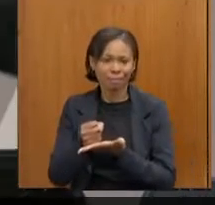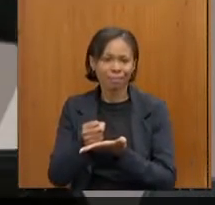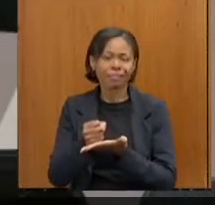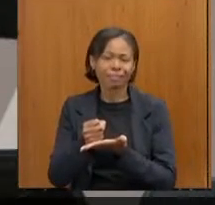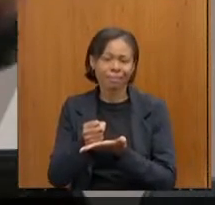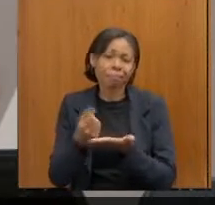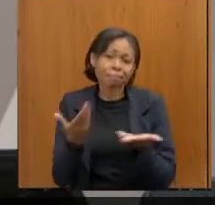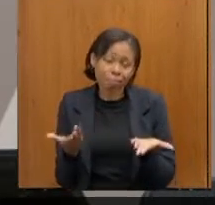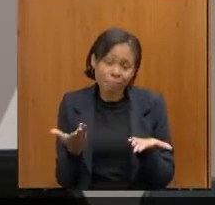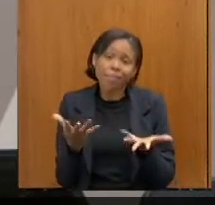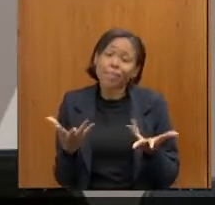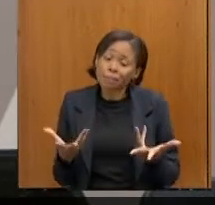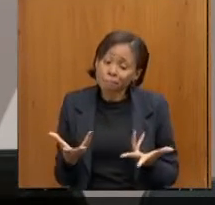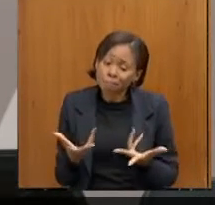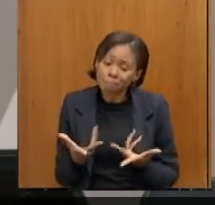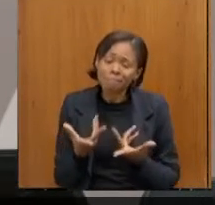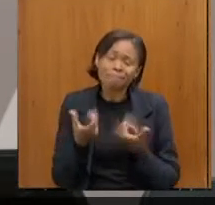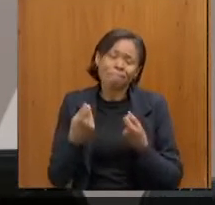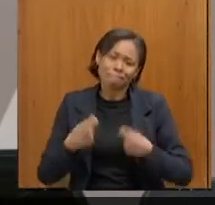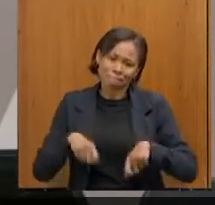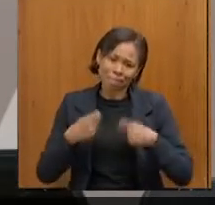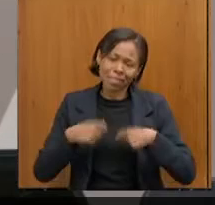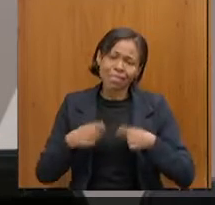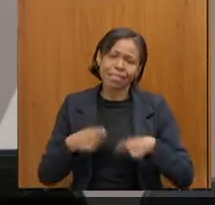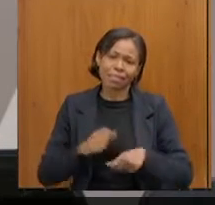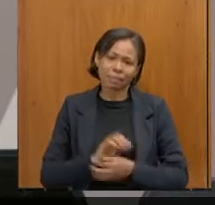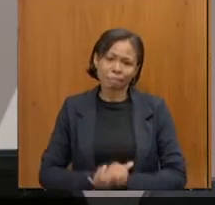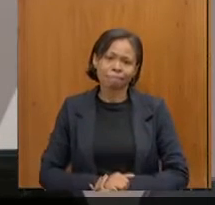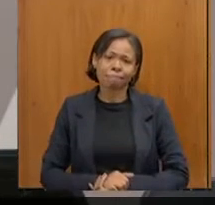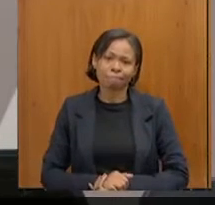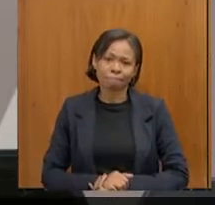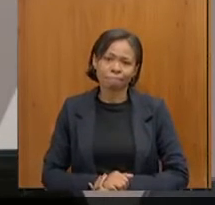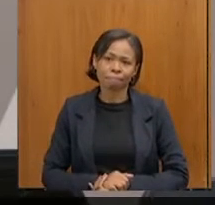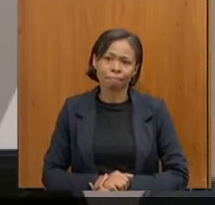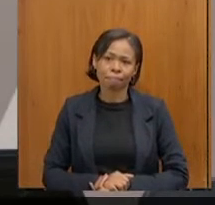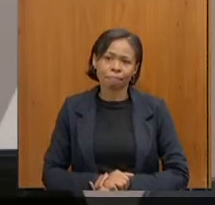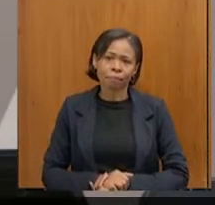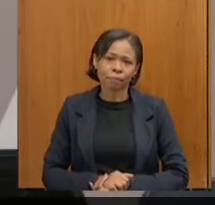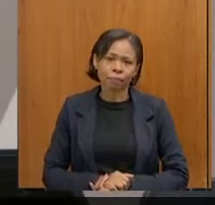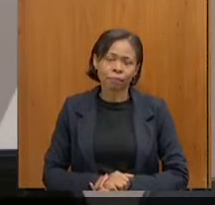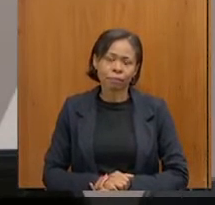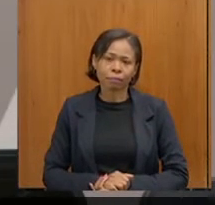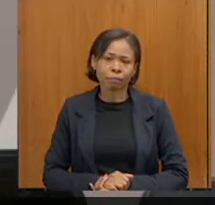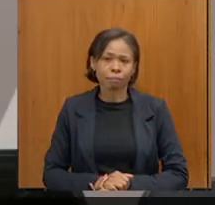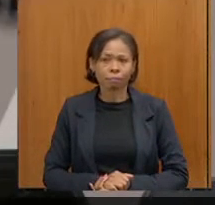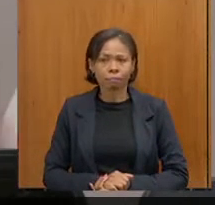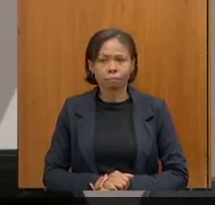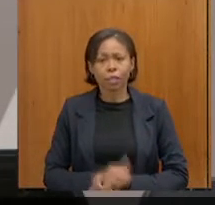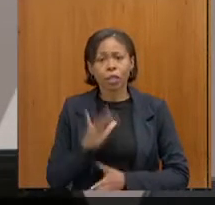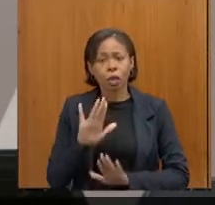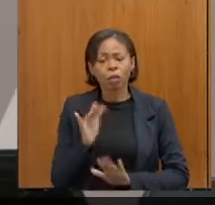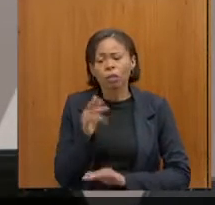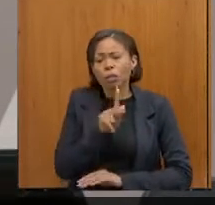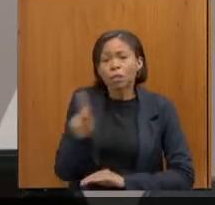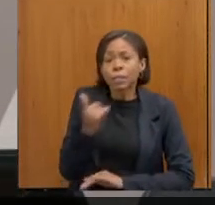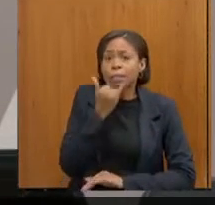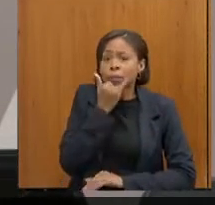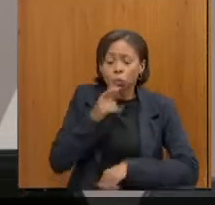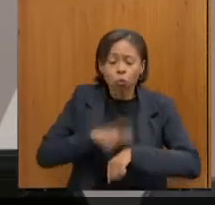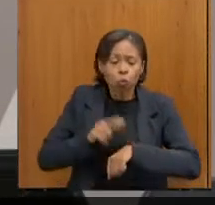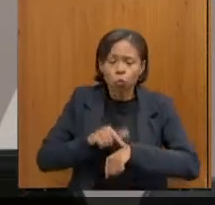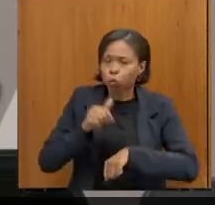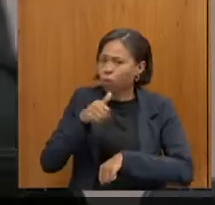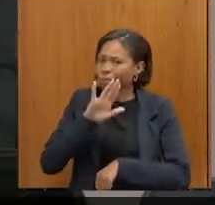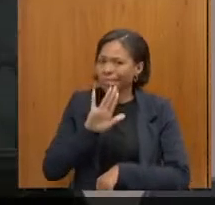é isso que nós precisamos E aí Presidente eu desculpe eu avancei